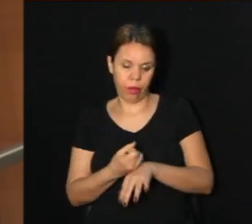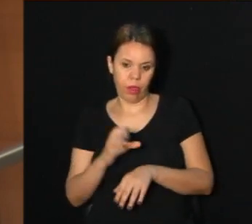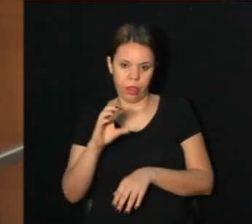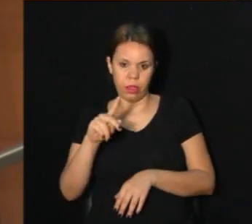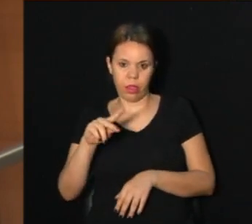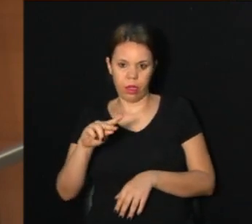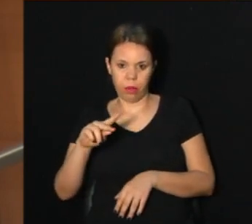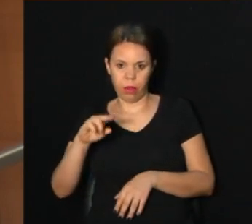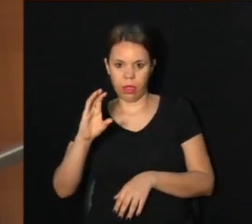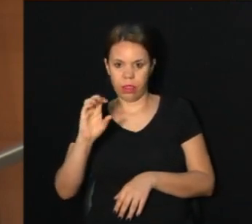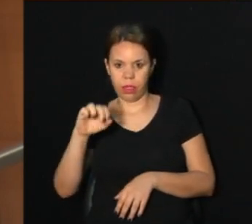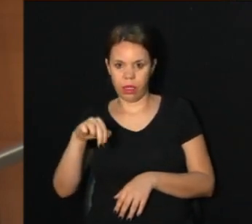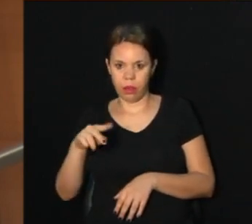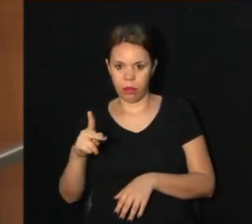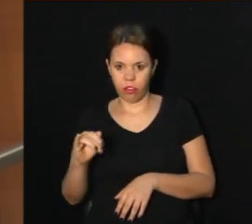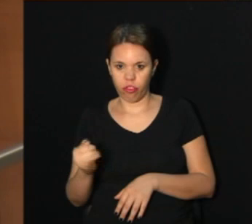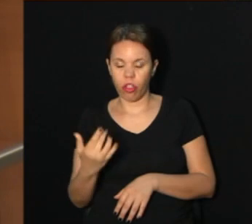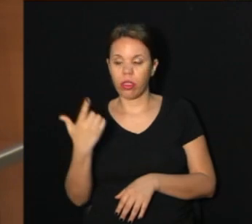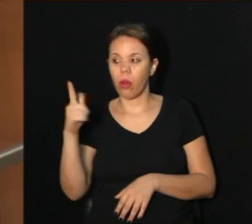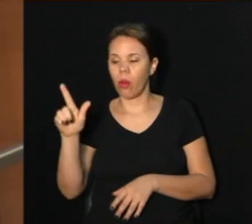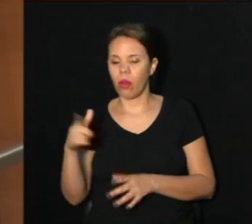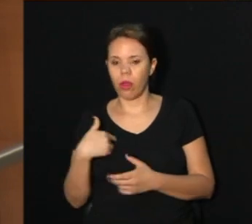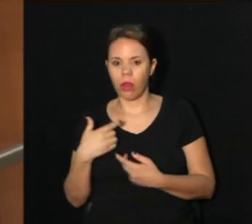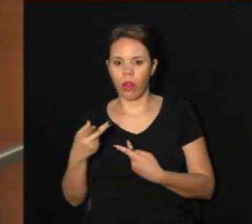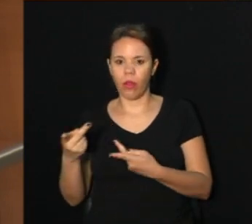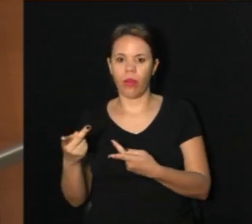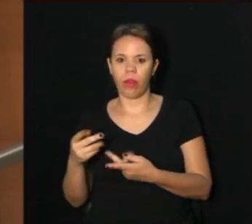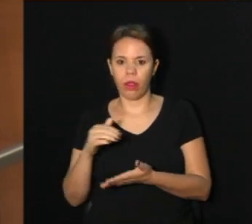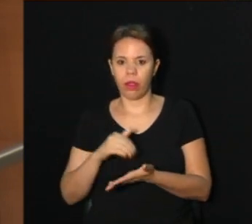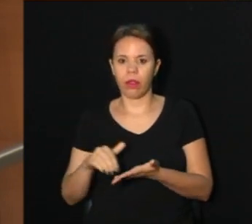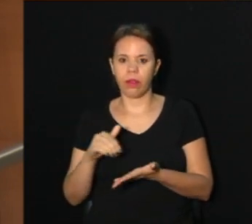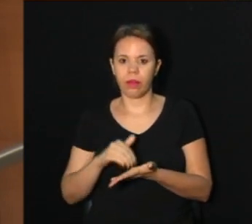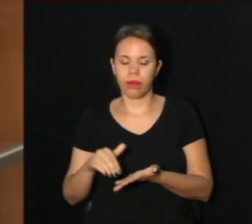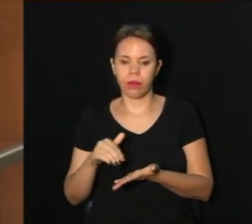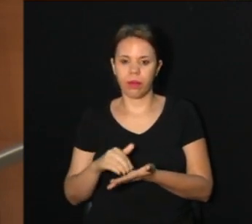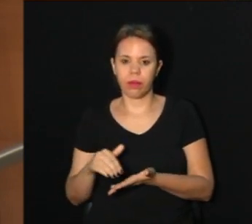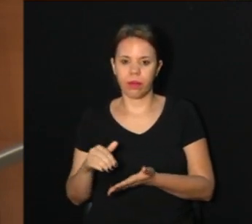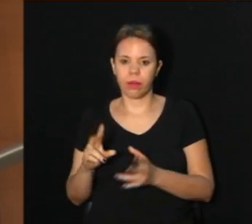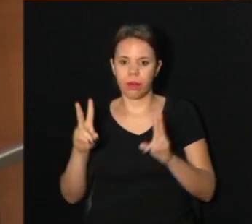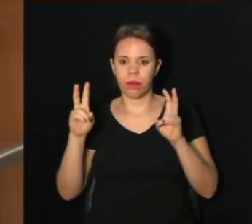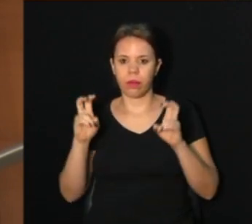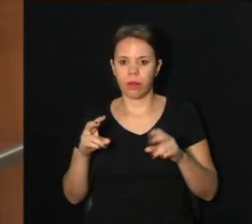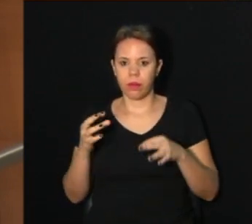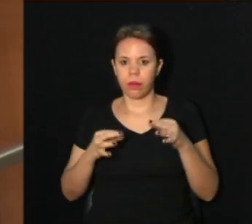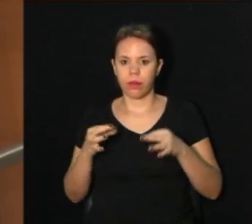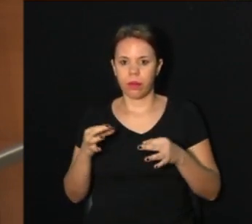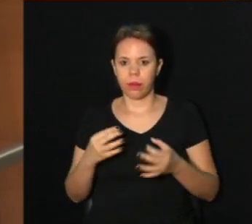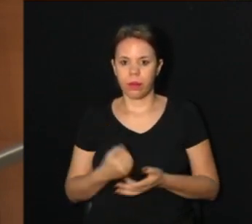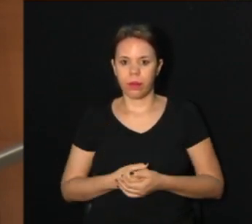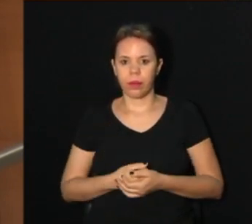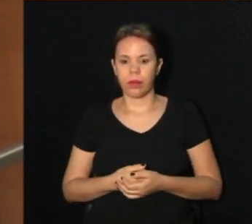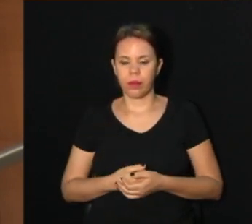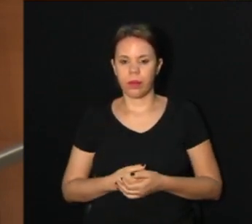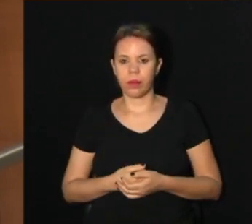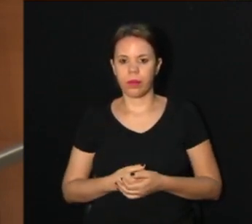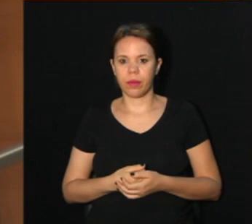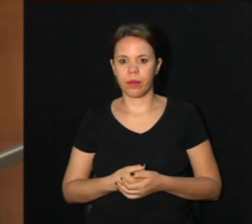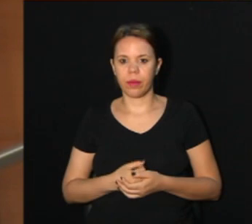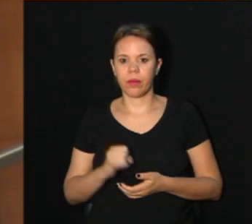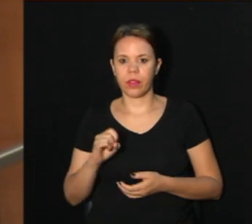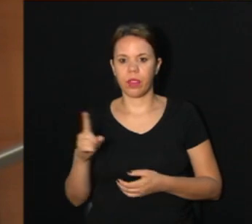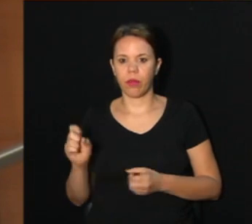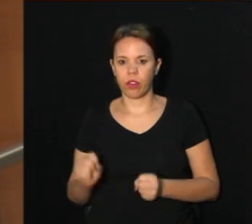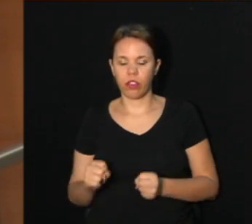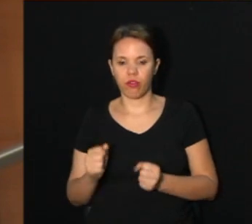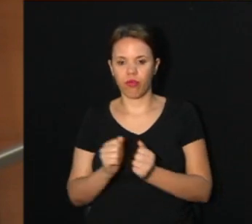outro. E queria convidar o secretário de Assuntos Jurídicos, e se ele puder ir